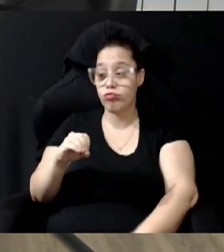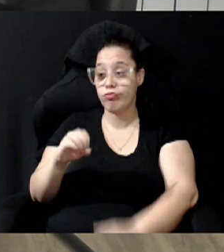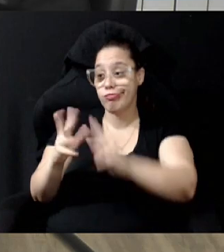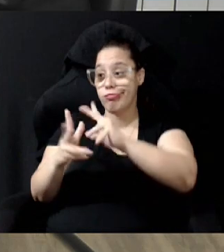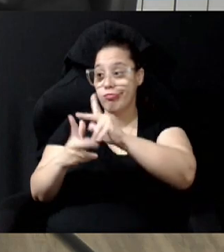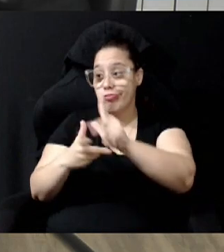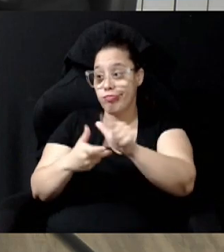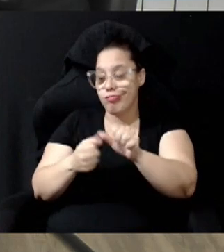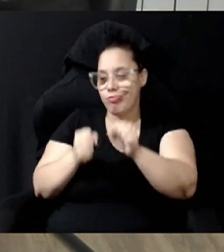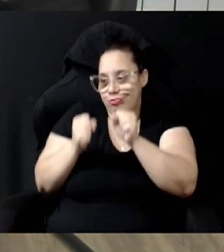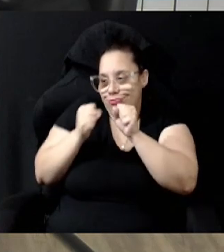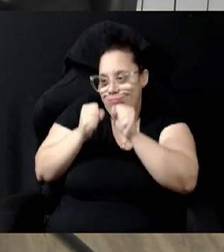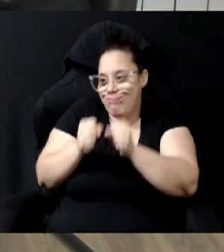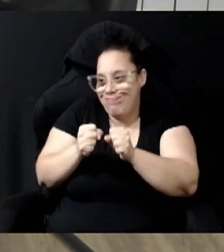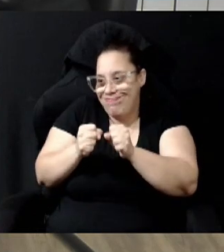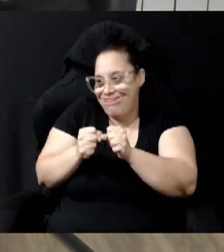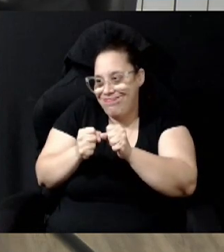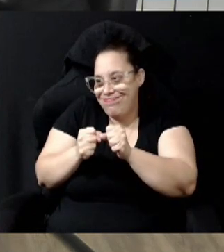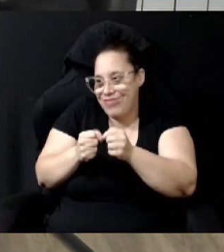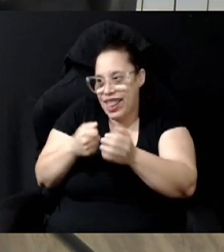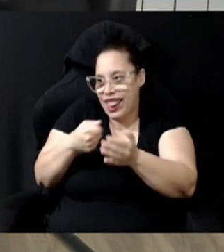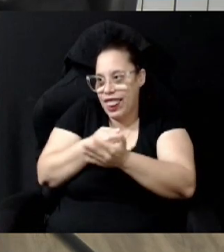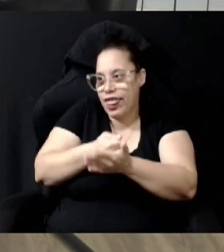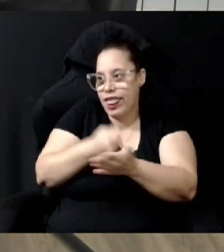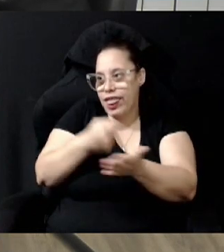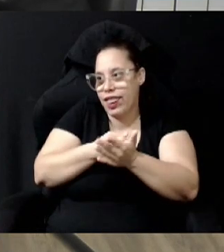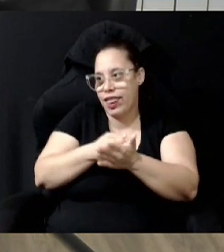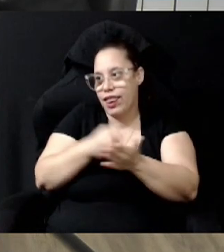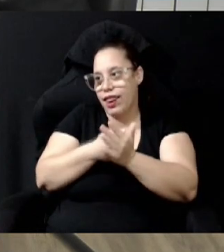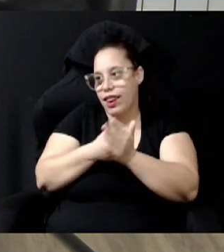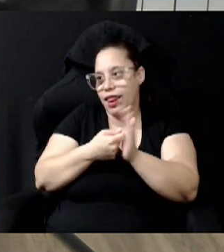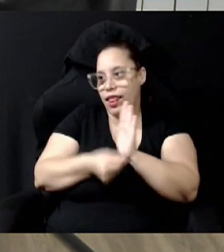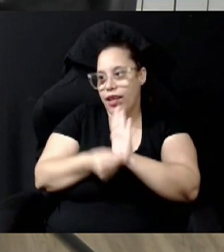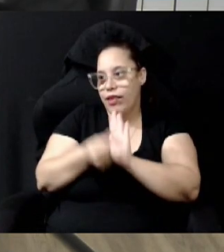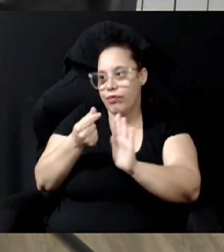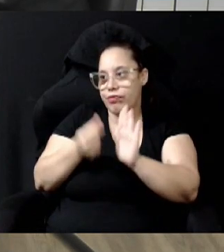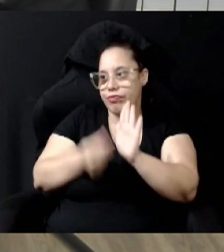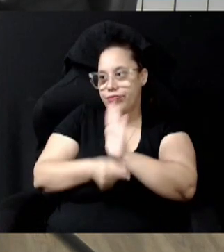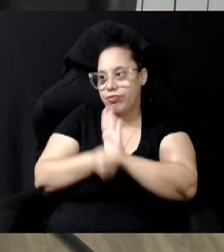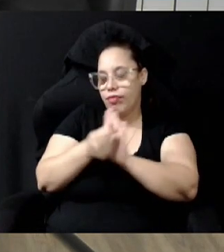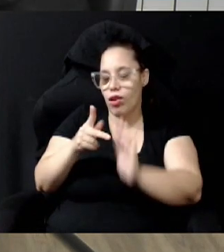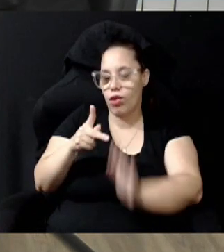da exploração e refino do petróleo nacional.